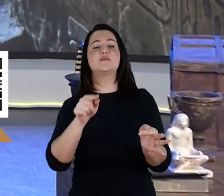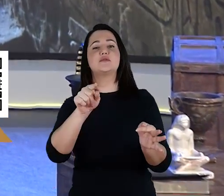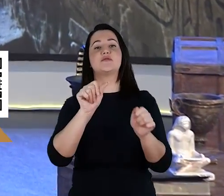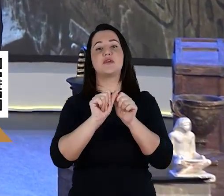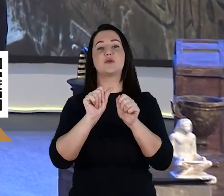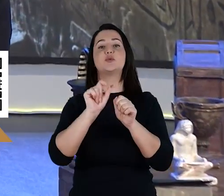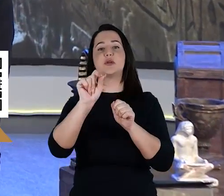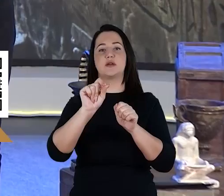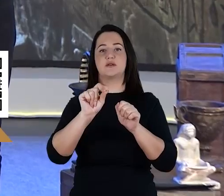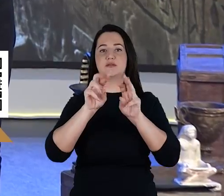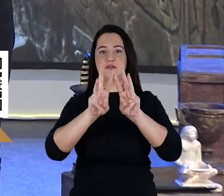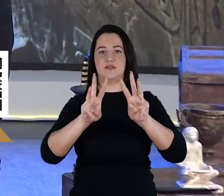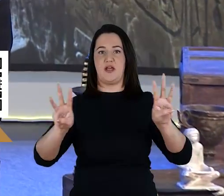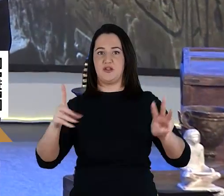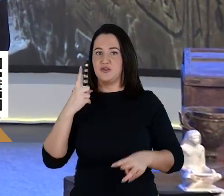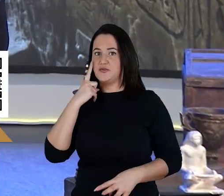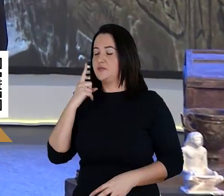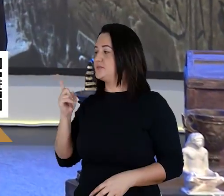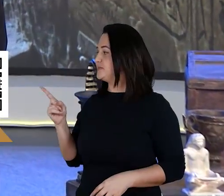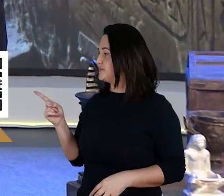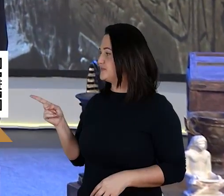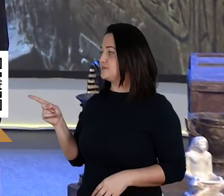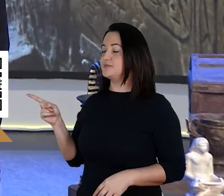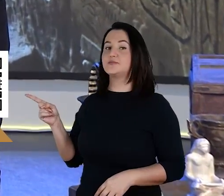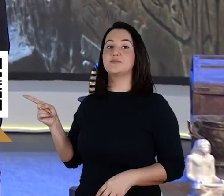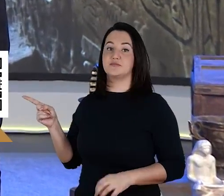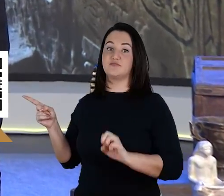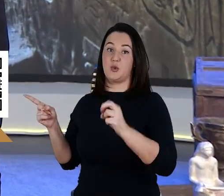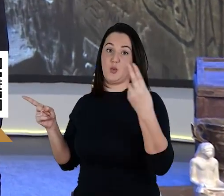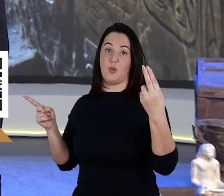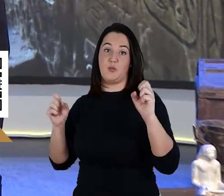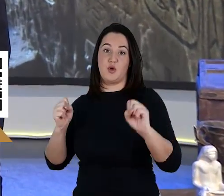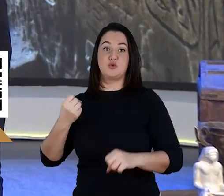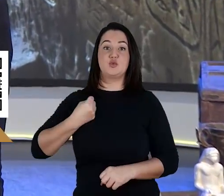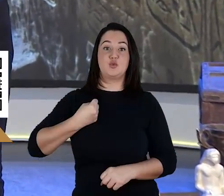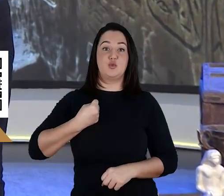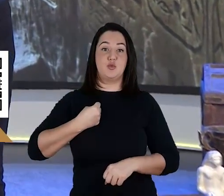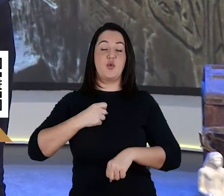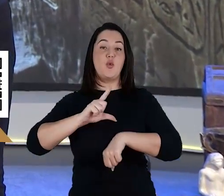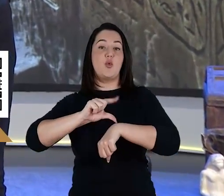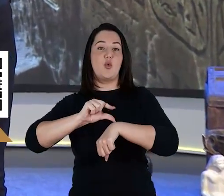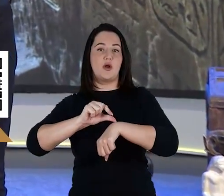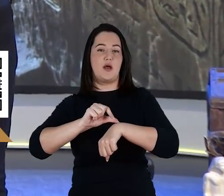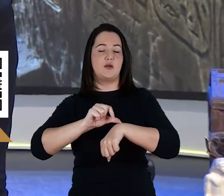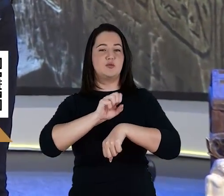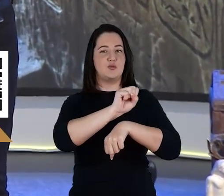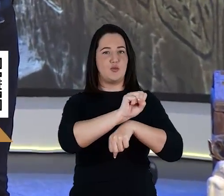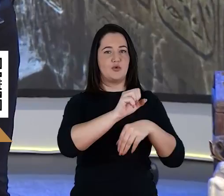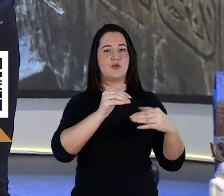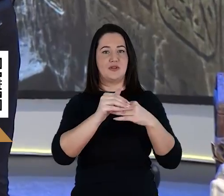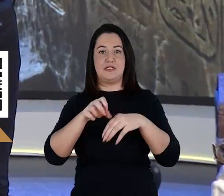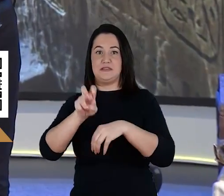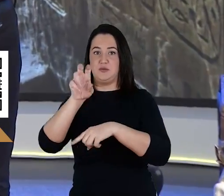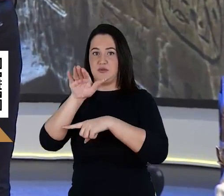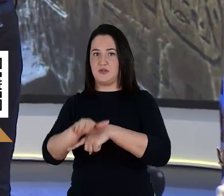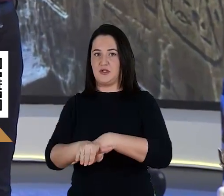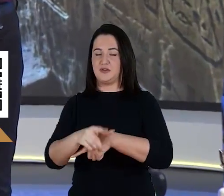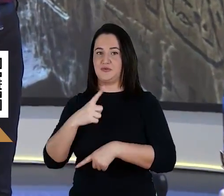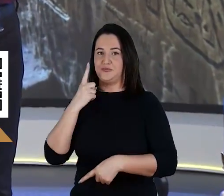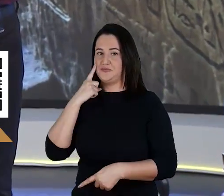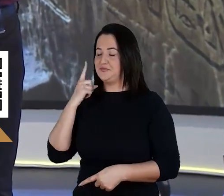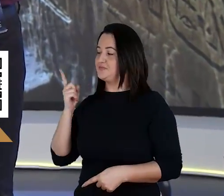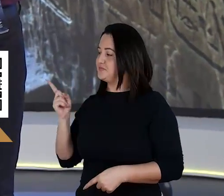simples. Entre no site biblia.com.br ou, se achar mais fácil, ligue para a gente no horário comercial 0 operadora 12